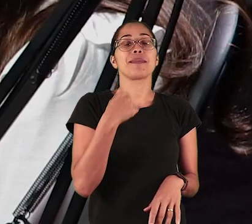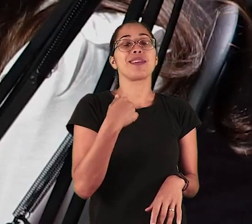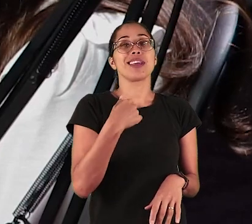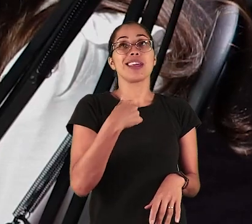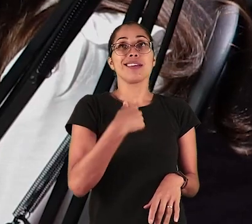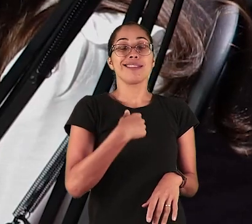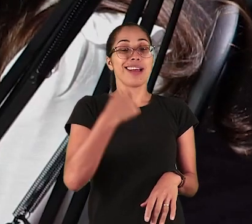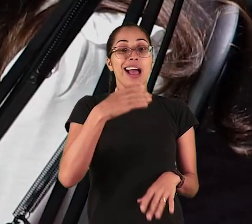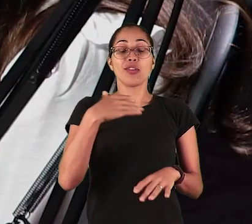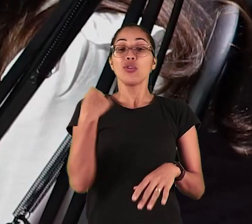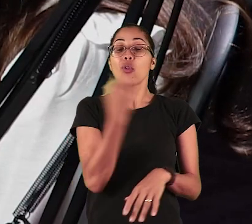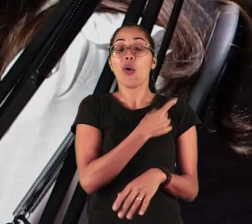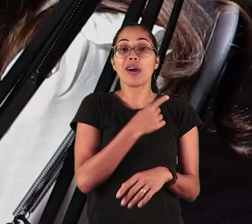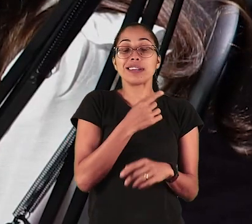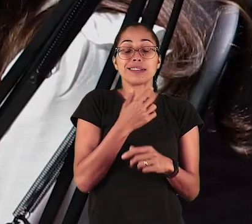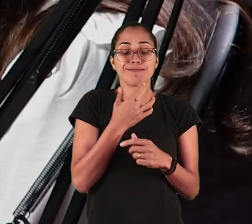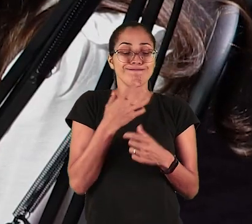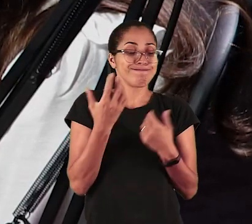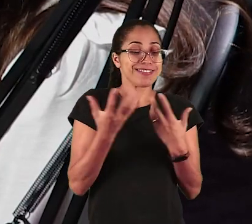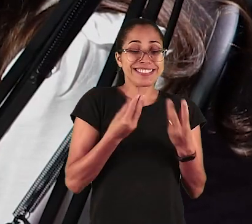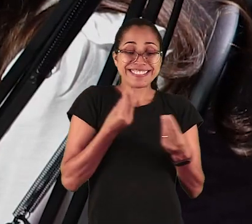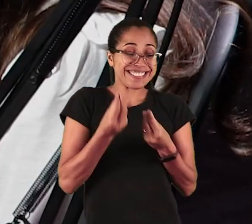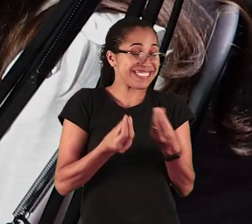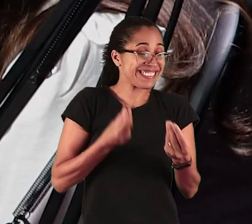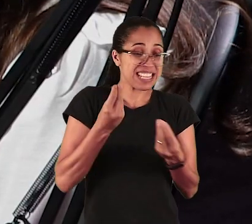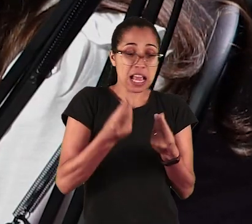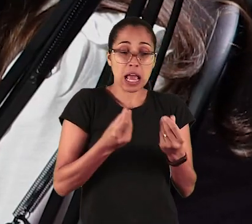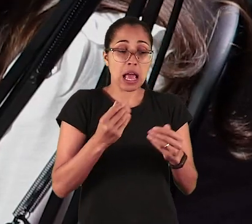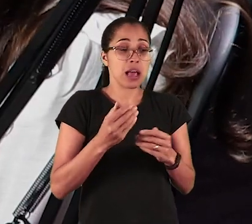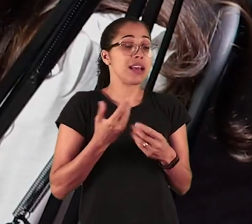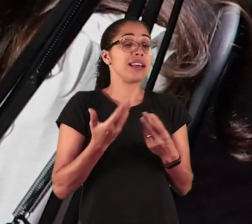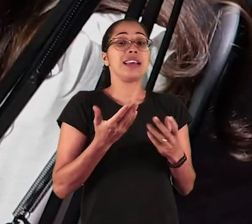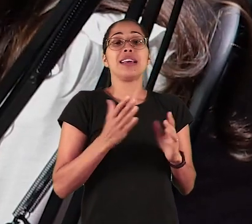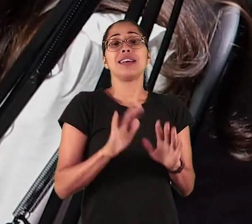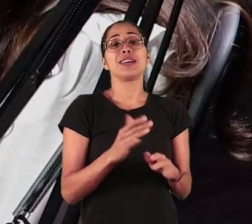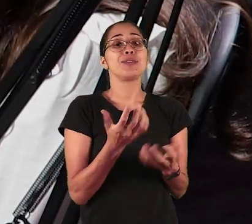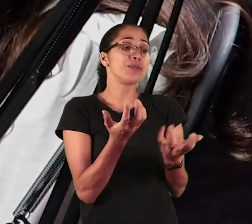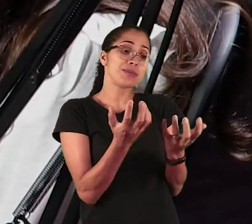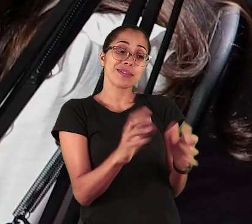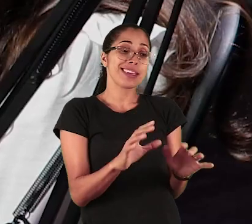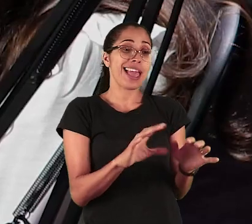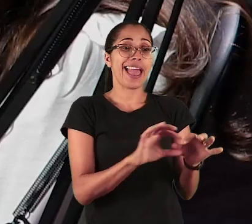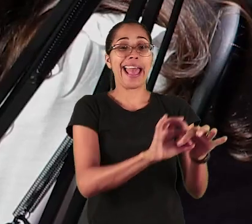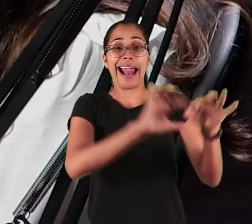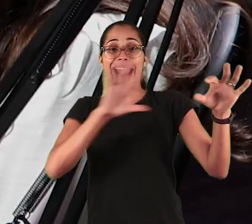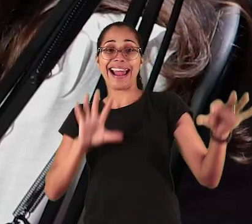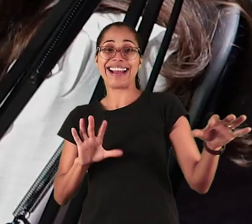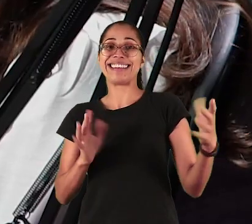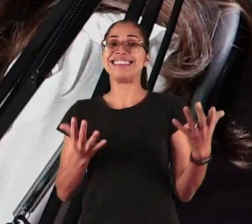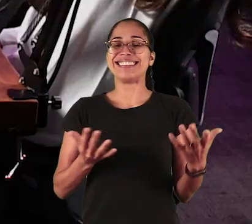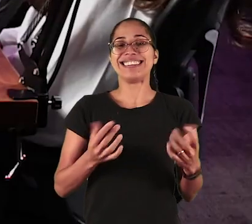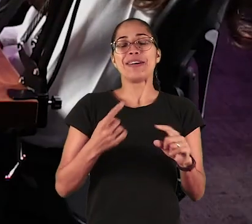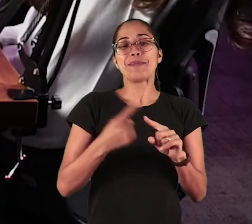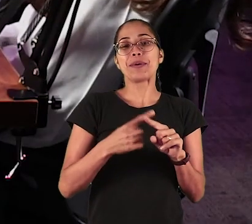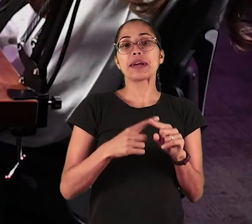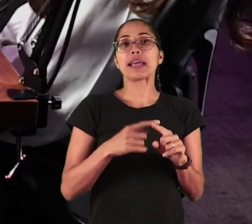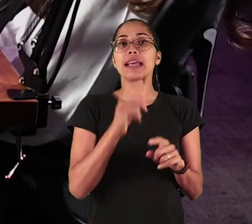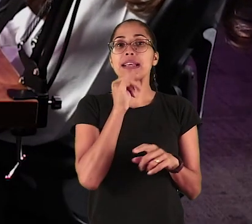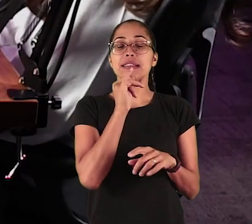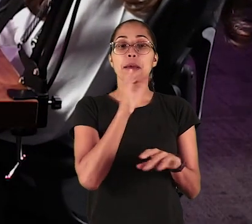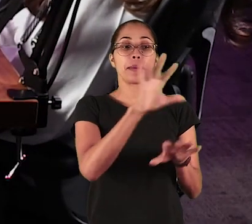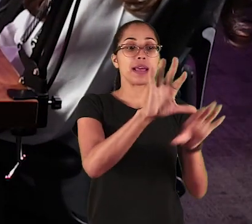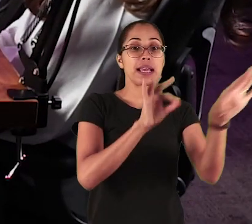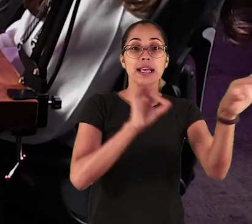que a gente podia a gente ir para um novo aprendizado né a gente fica tão apegado e confortável naquilo que a gente não quer largar suas decisões